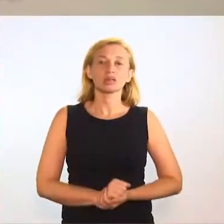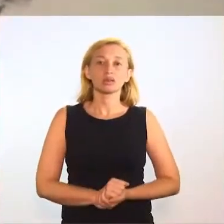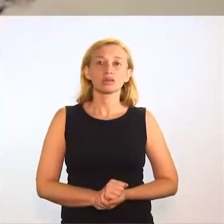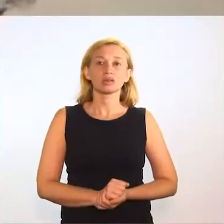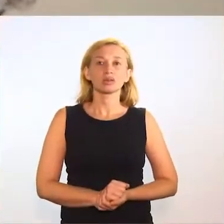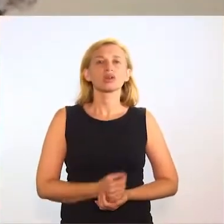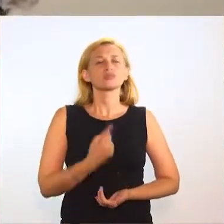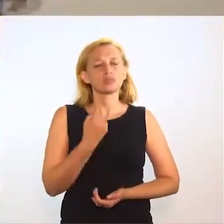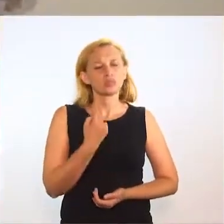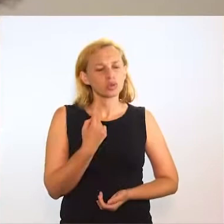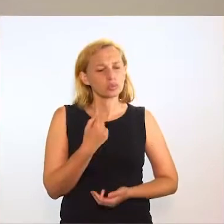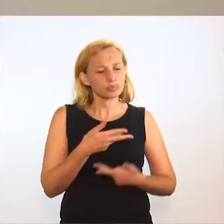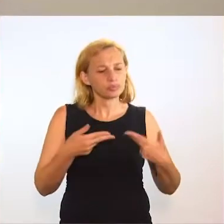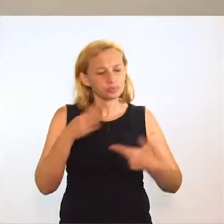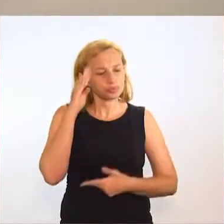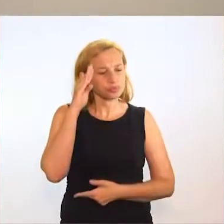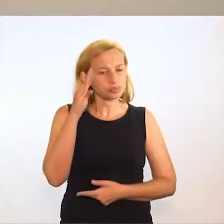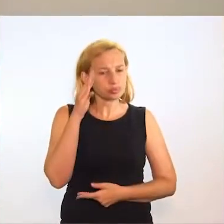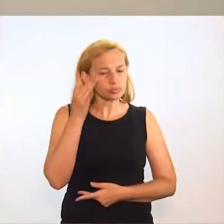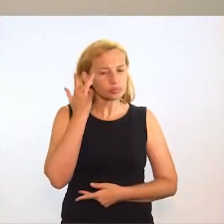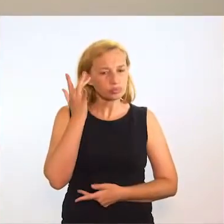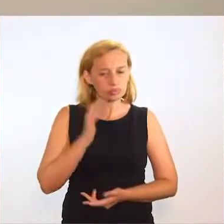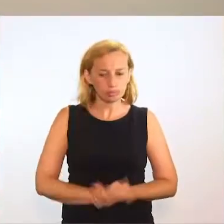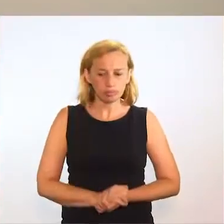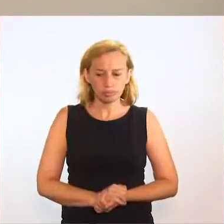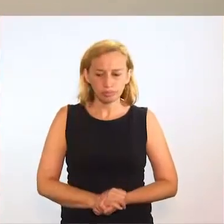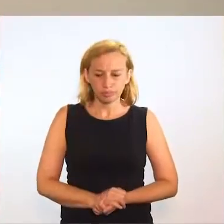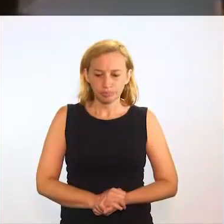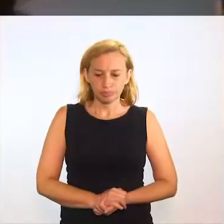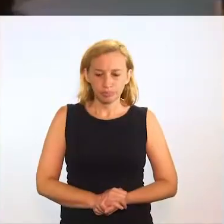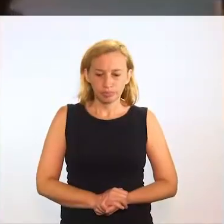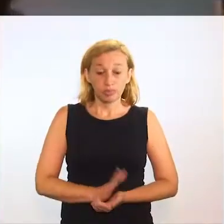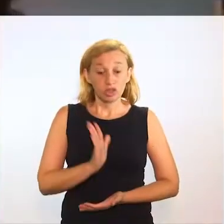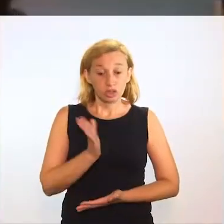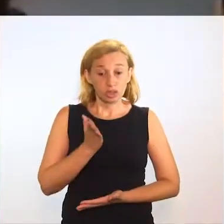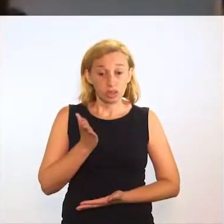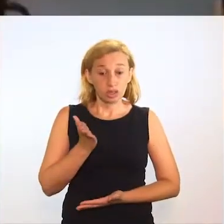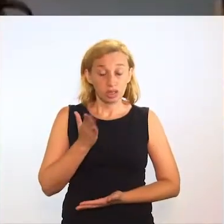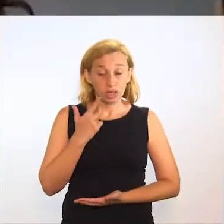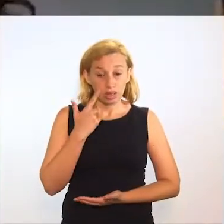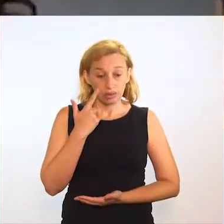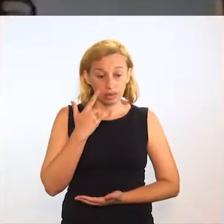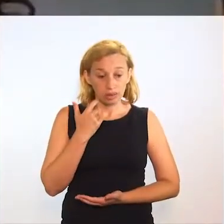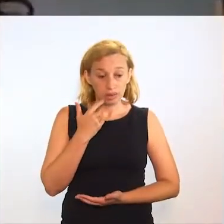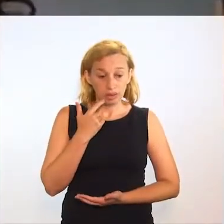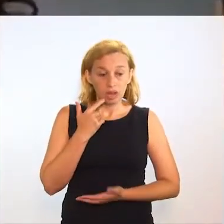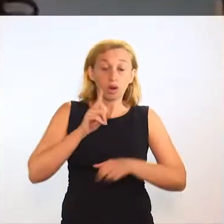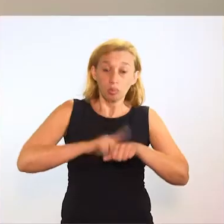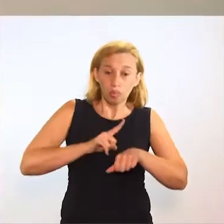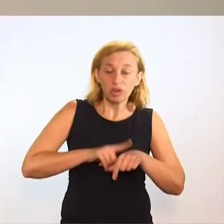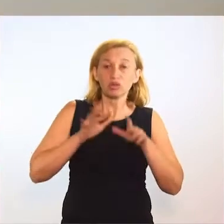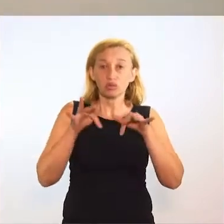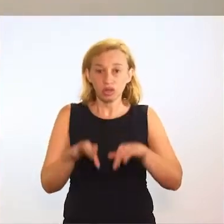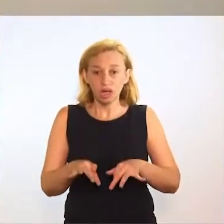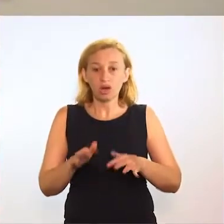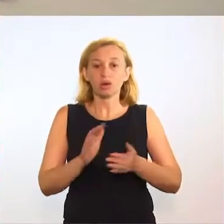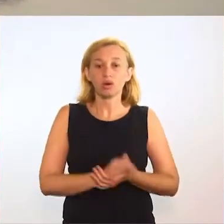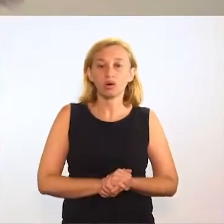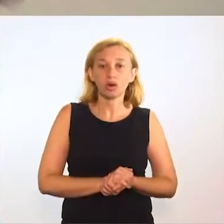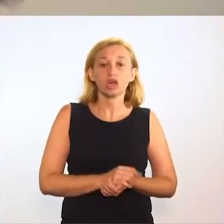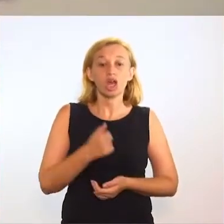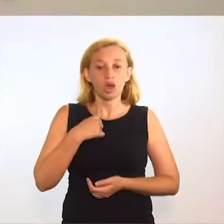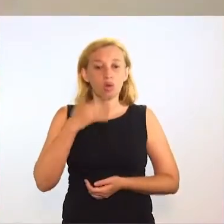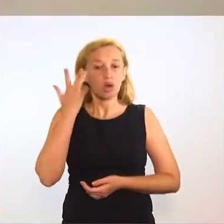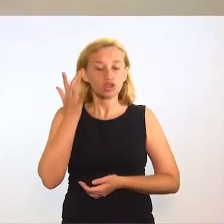né? Tem uma coisa muito fundamental, eu acho que a gente já está caminhando aí para os nossos